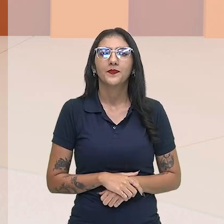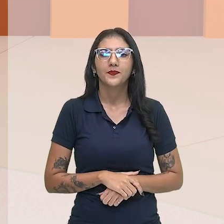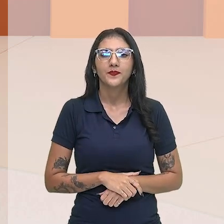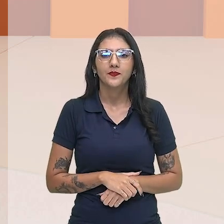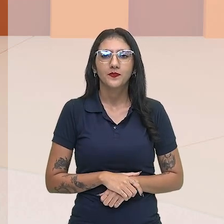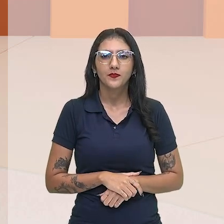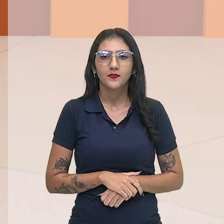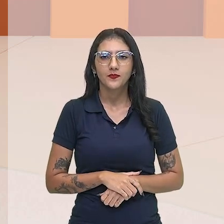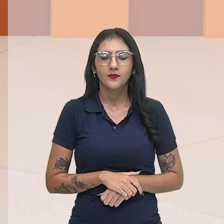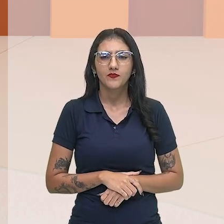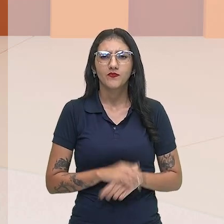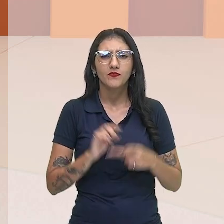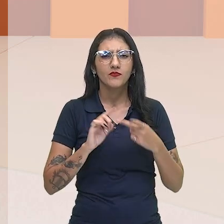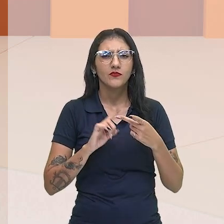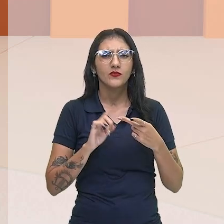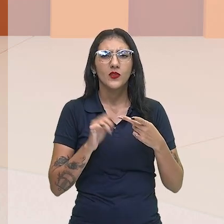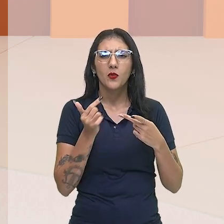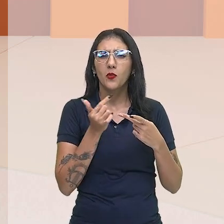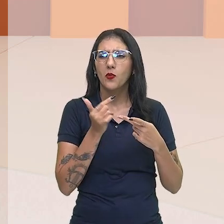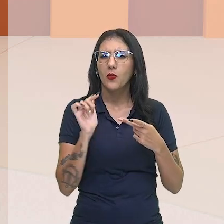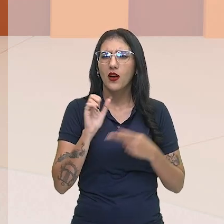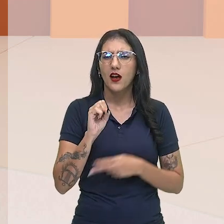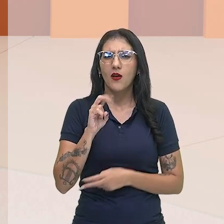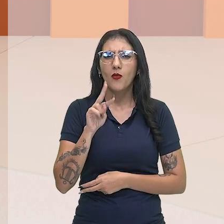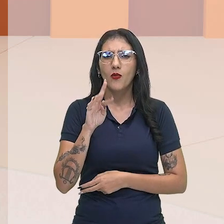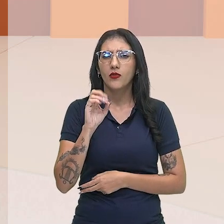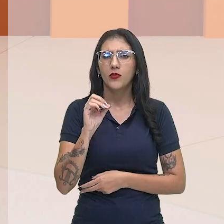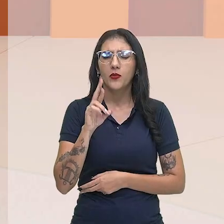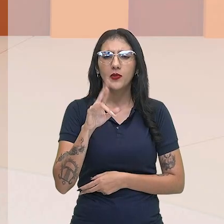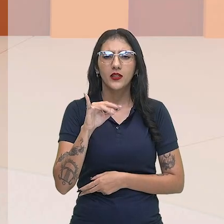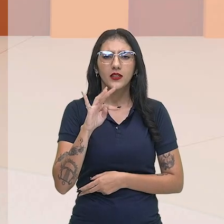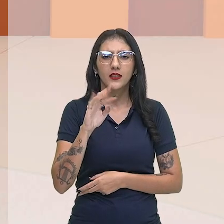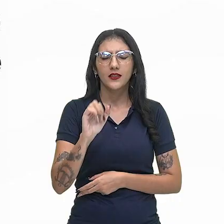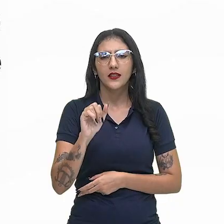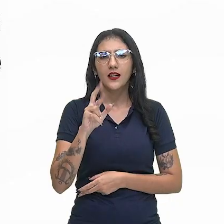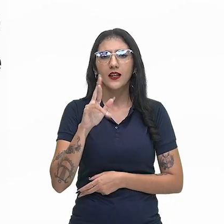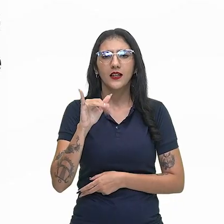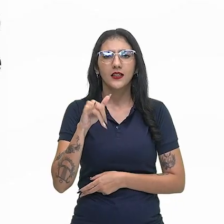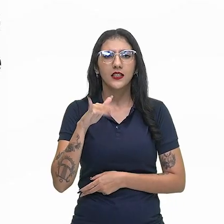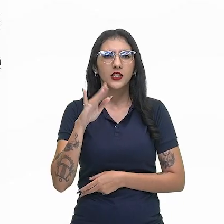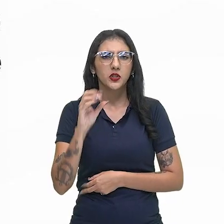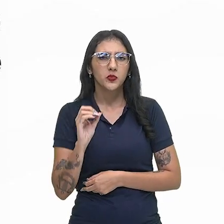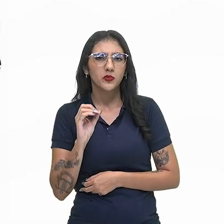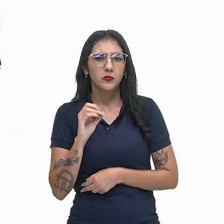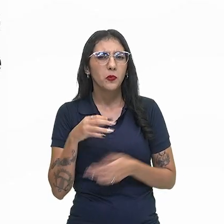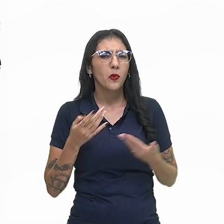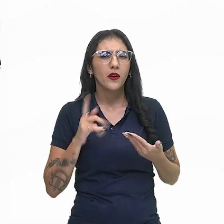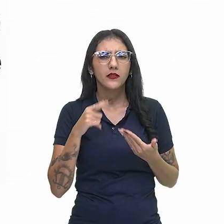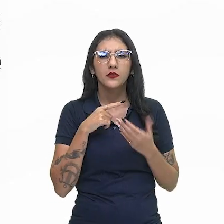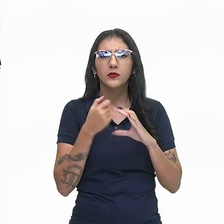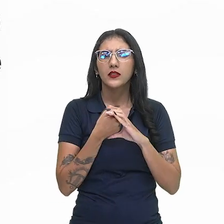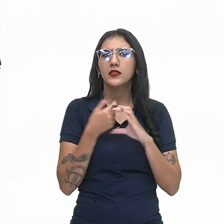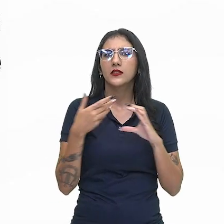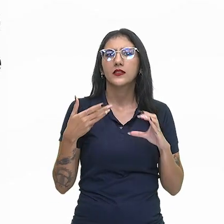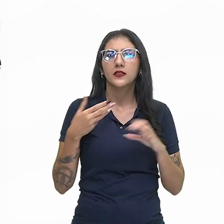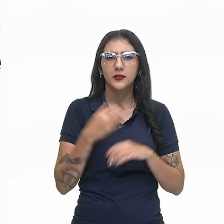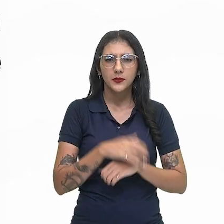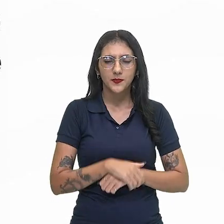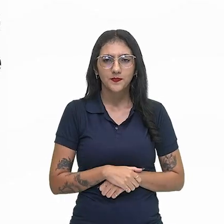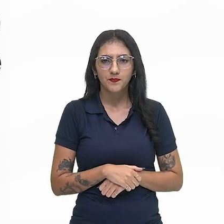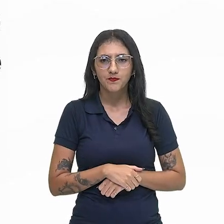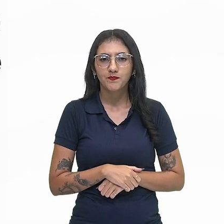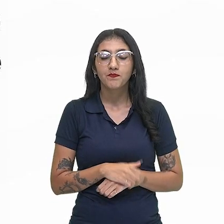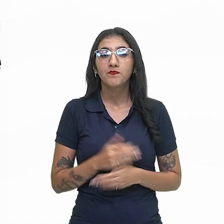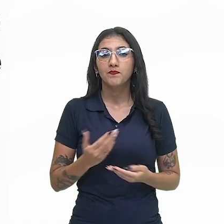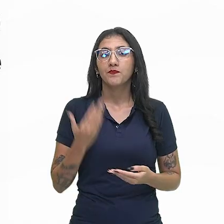o autoritarismo, que é um outro lado, um outro regime político. Quais são as características? O regime